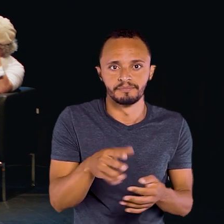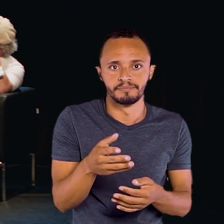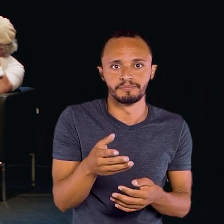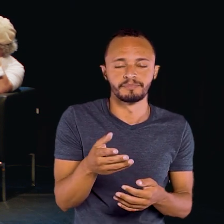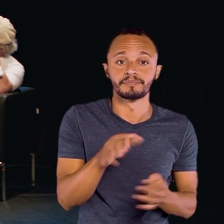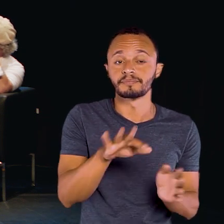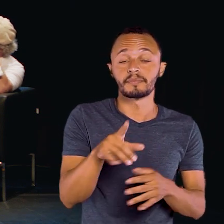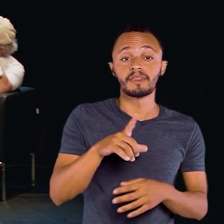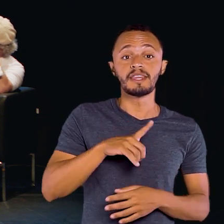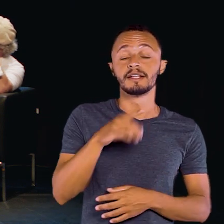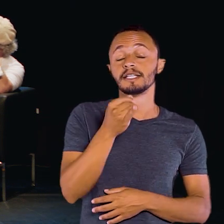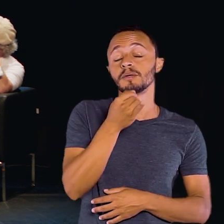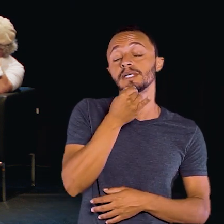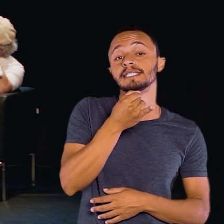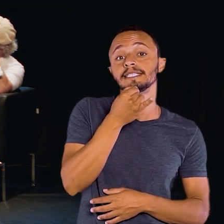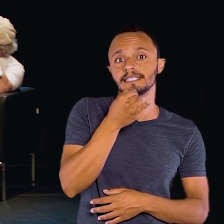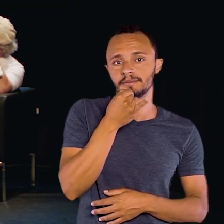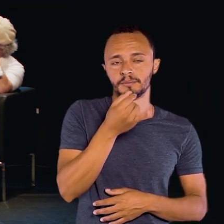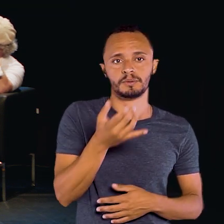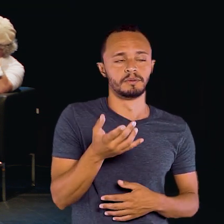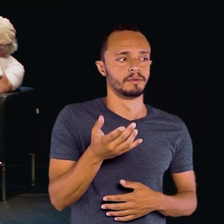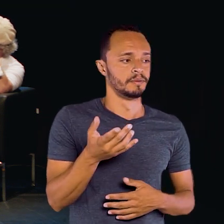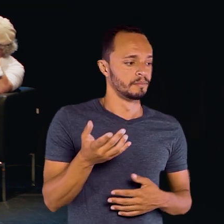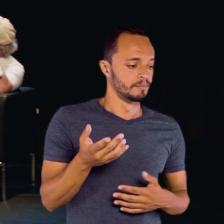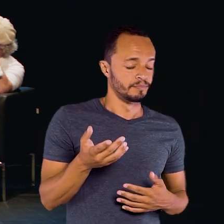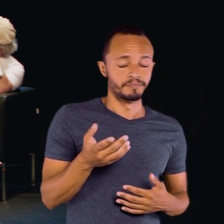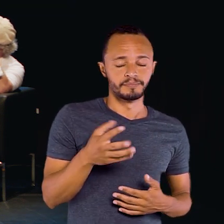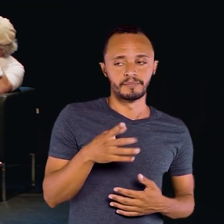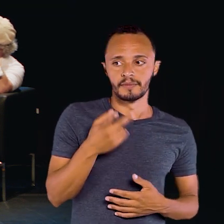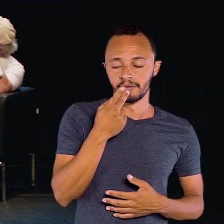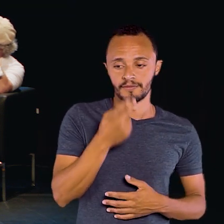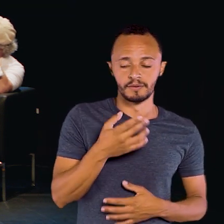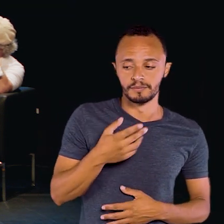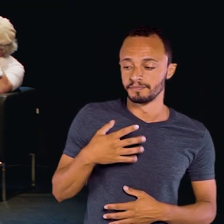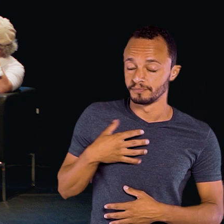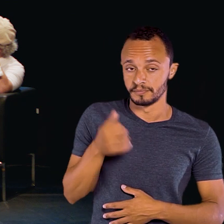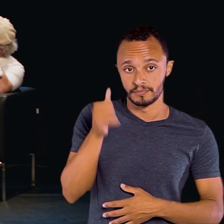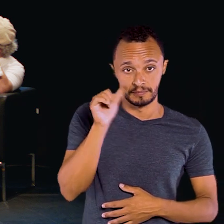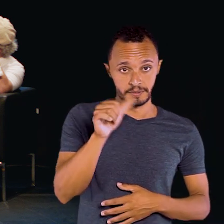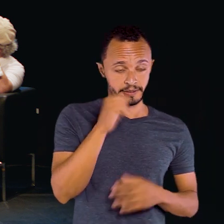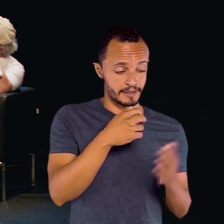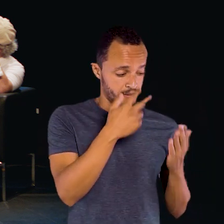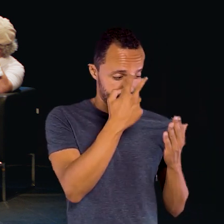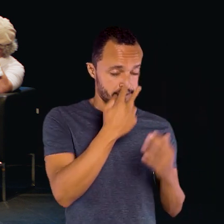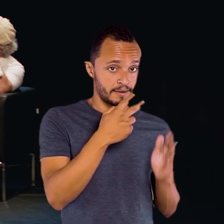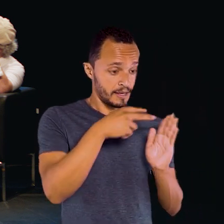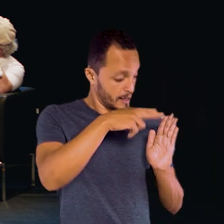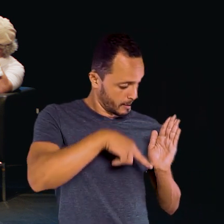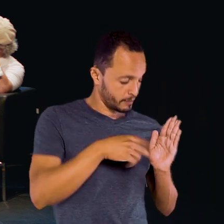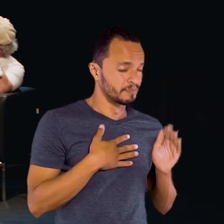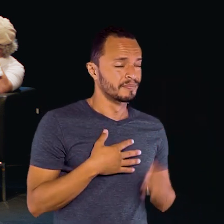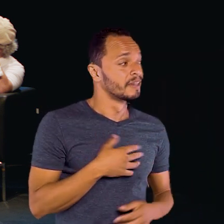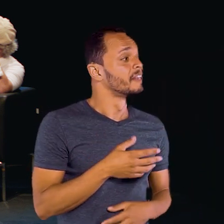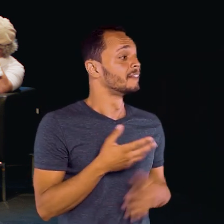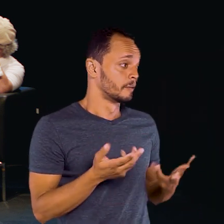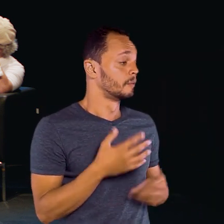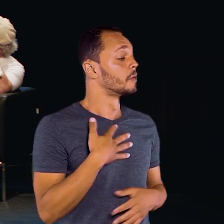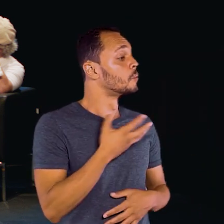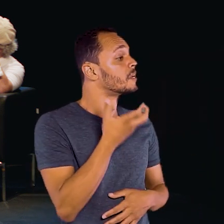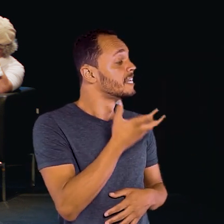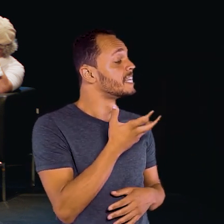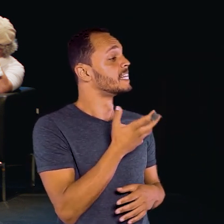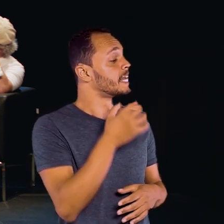leu e que disse assim: pois é, eu queria fazer o vestibular. Então, à noite, quando terminava meu trabalho, era a hora que